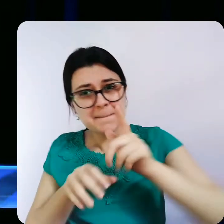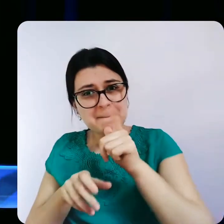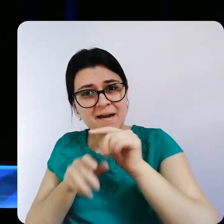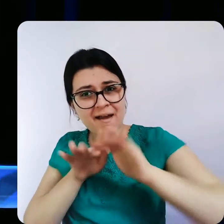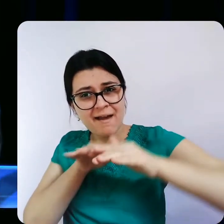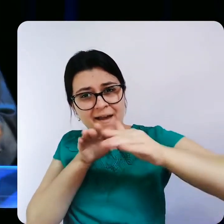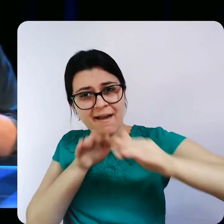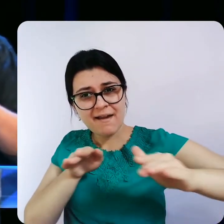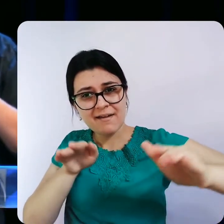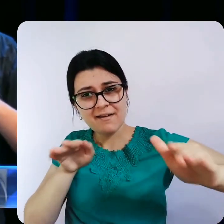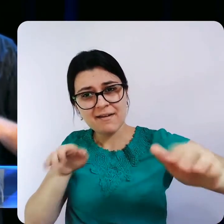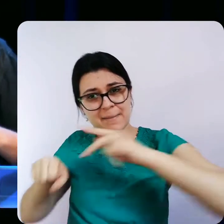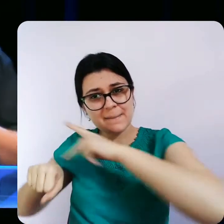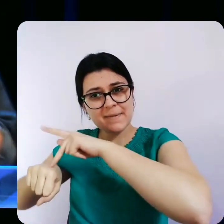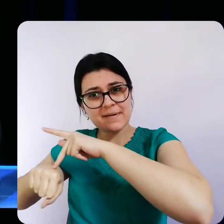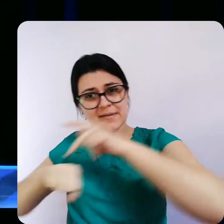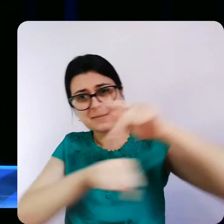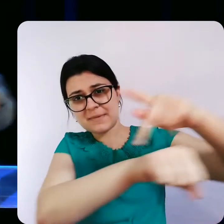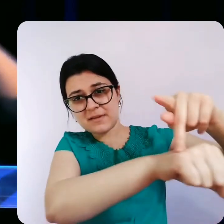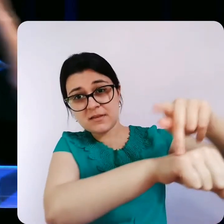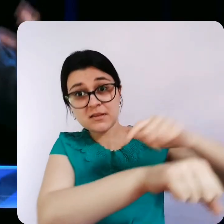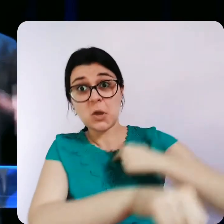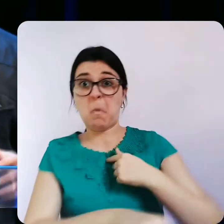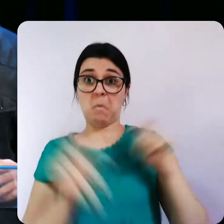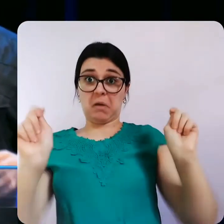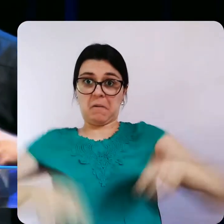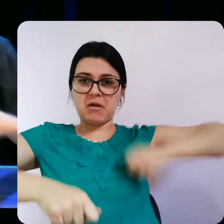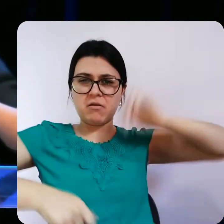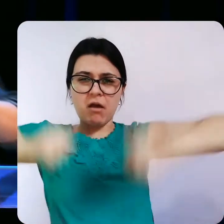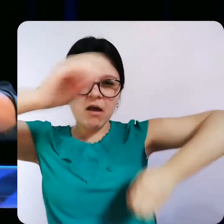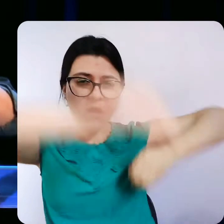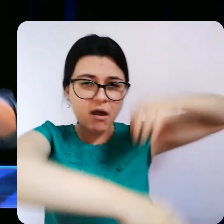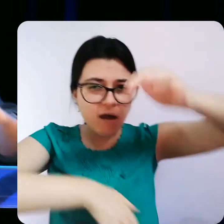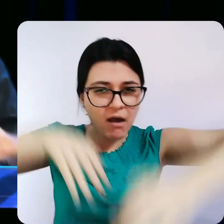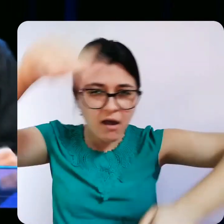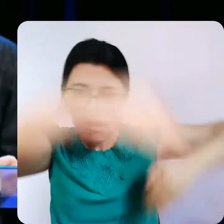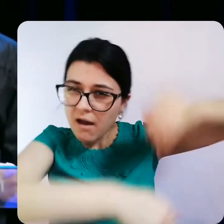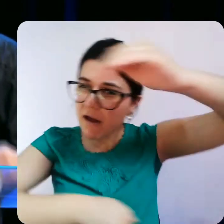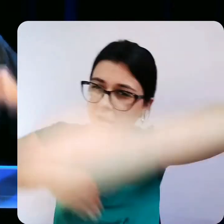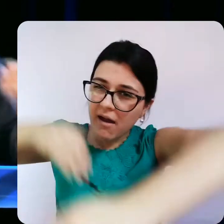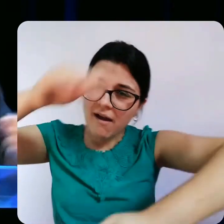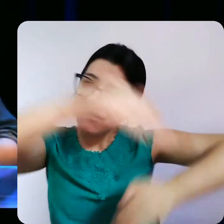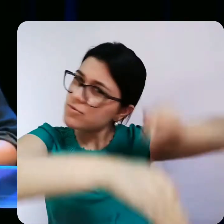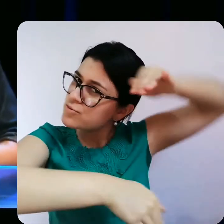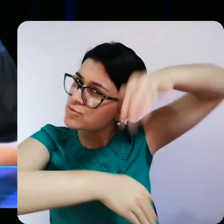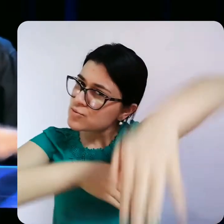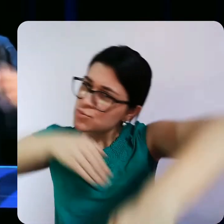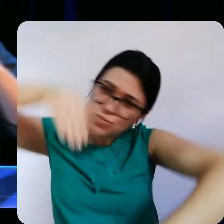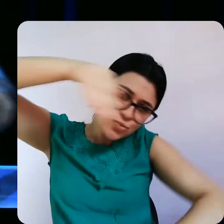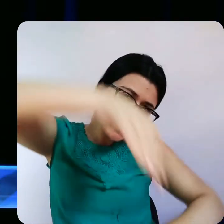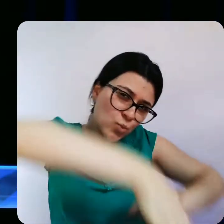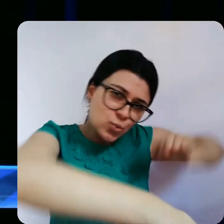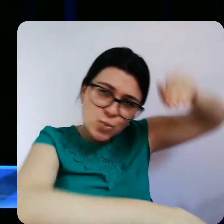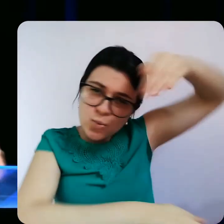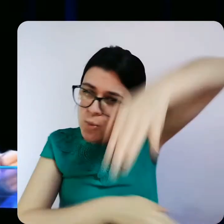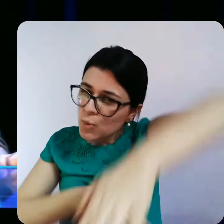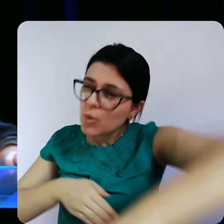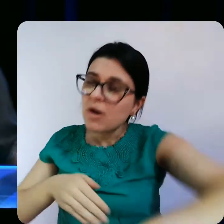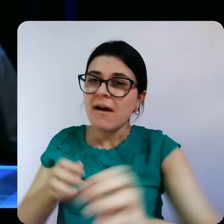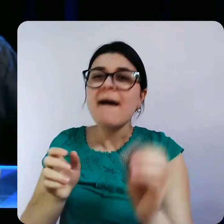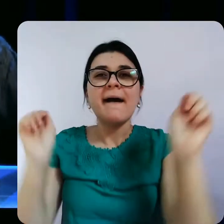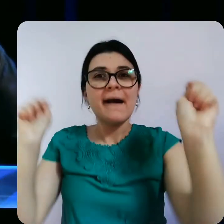coisas que nós fazemos, quando eu tento alcançar o amor de Deus, eu vou fazer boas obras, eu vou ser uma boa pessoa, eu vou cantar na igreja